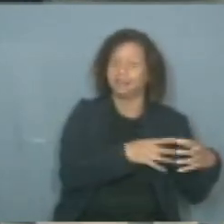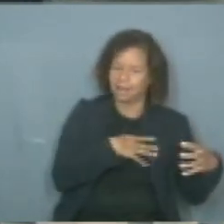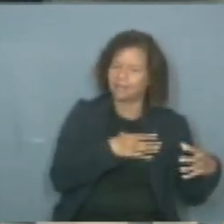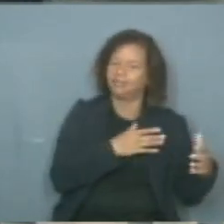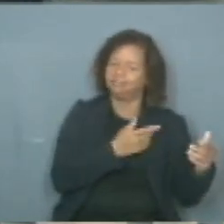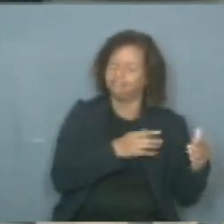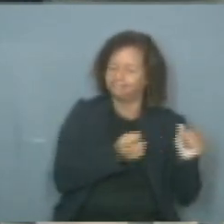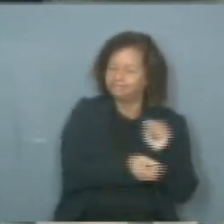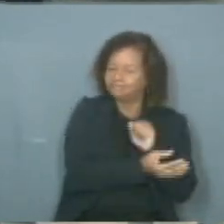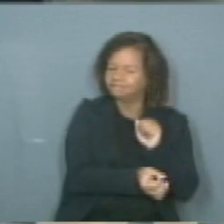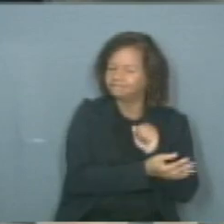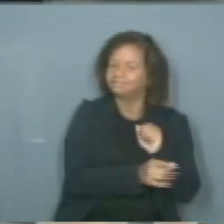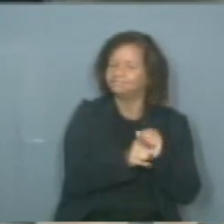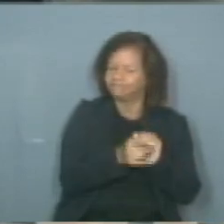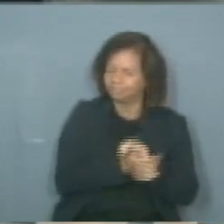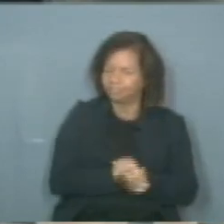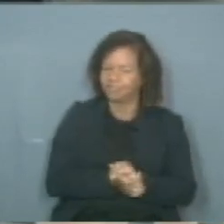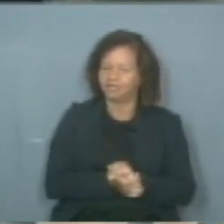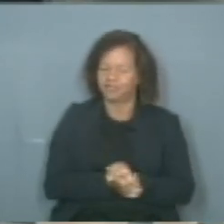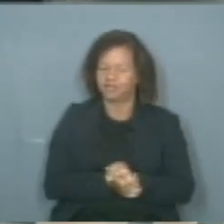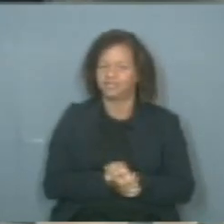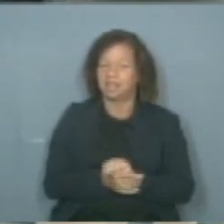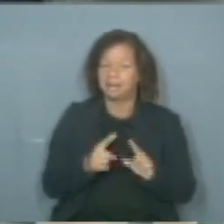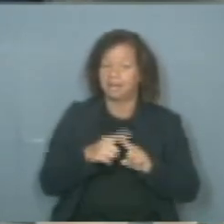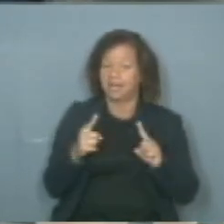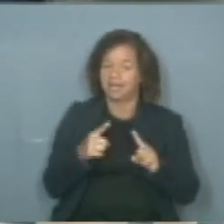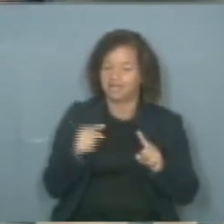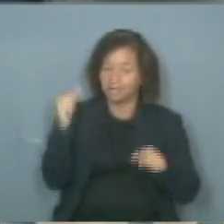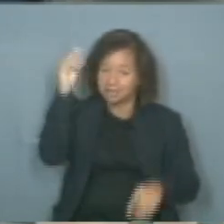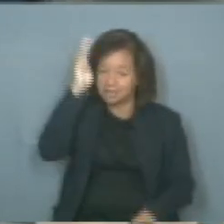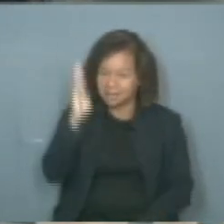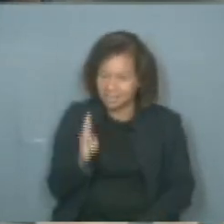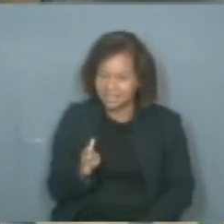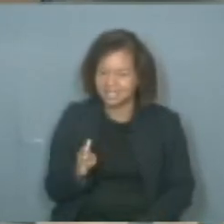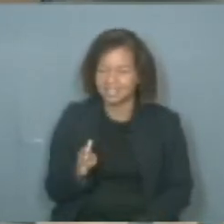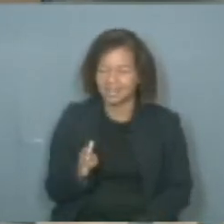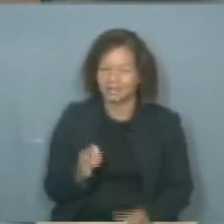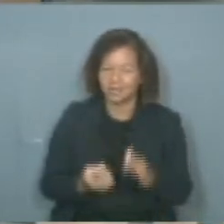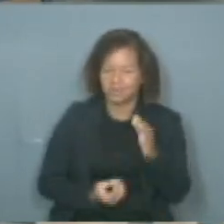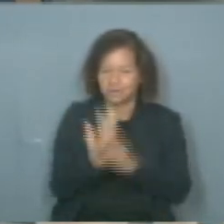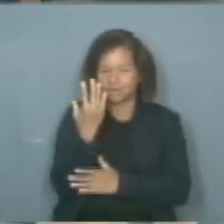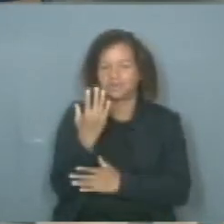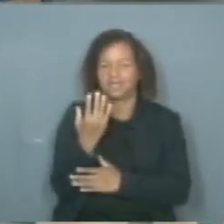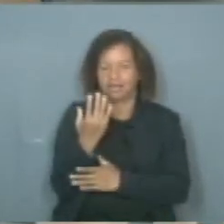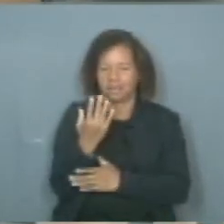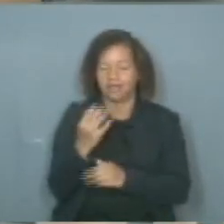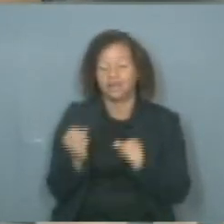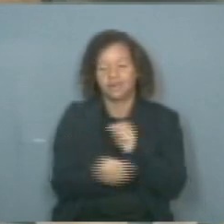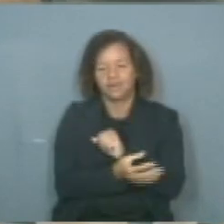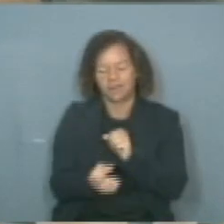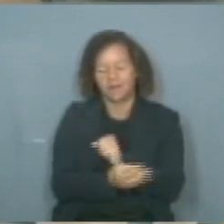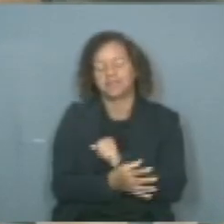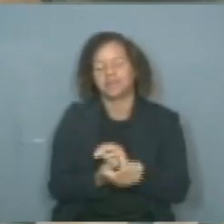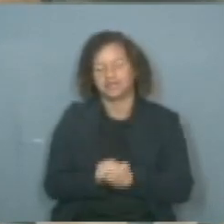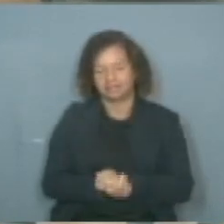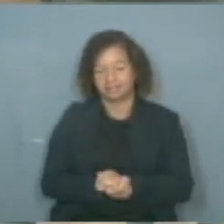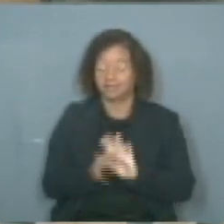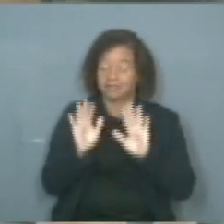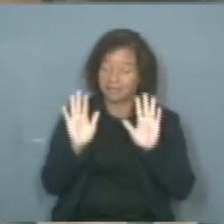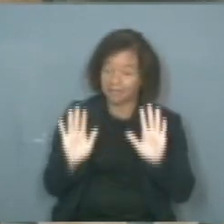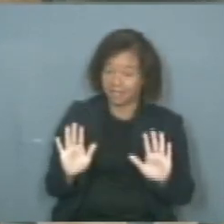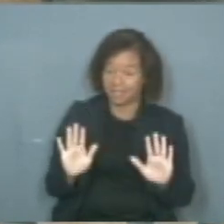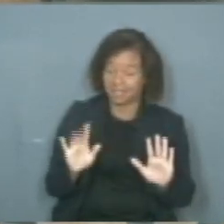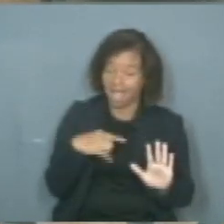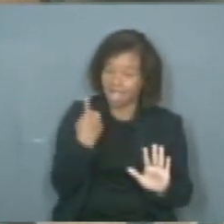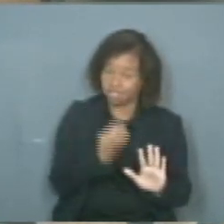fretando com o golpe. Mas obrigado, a nossa república, ela foi constituída a partir de um golpe de Estado. Ou seja,